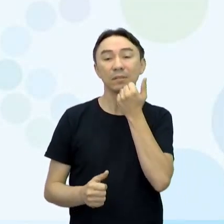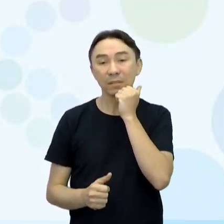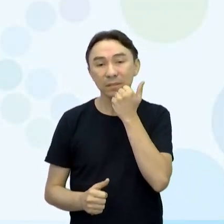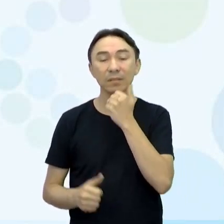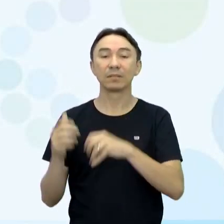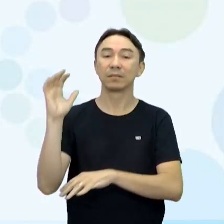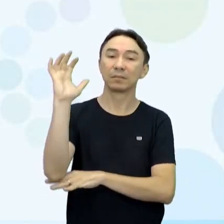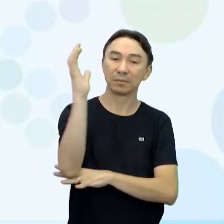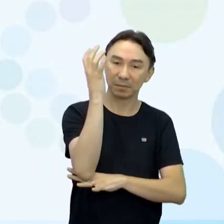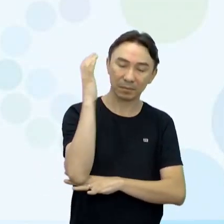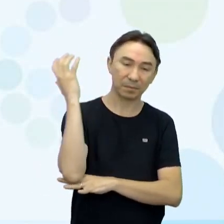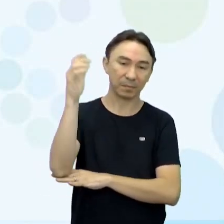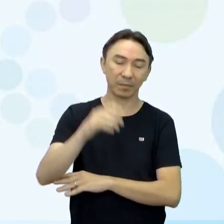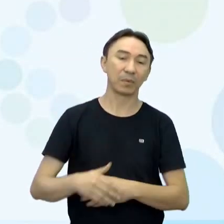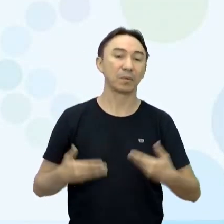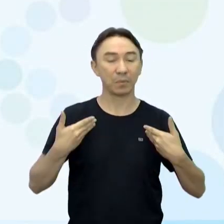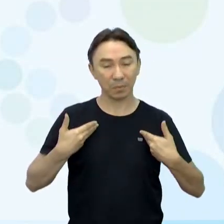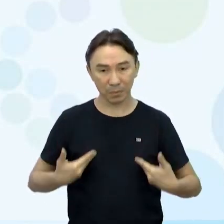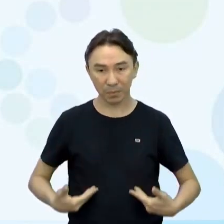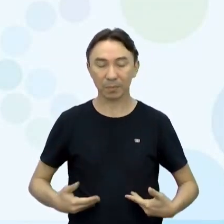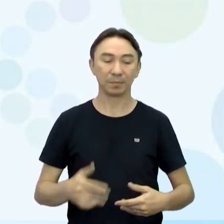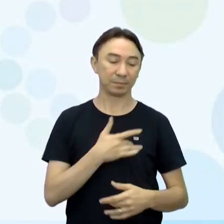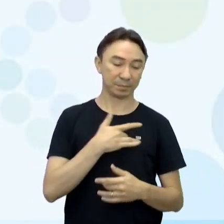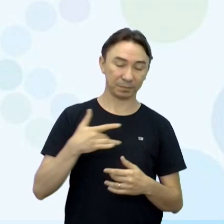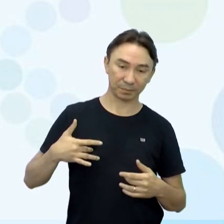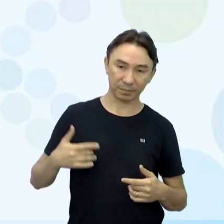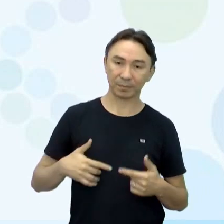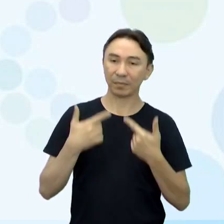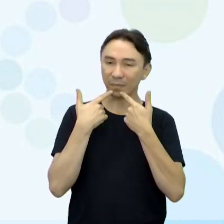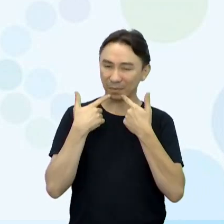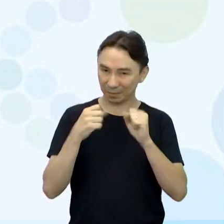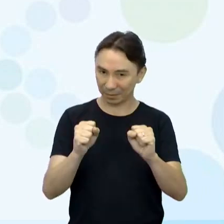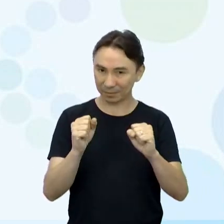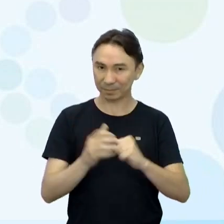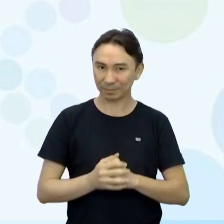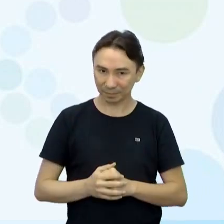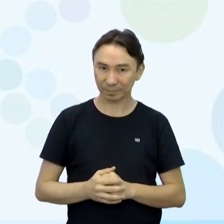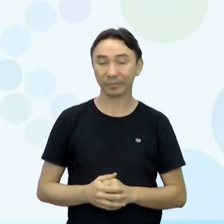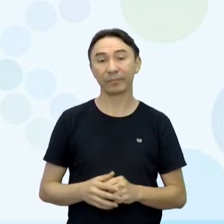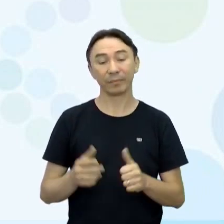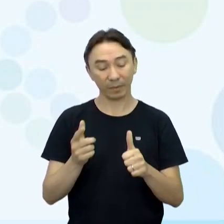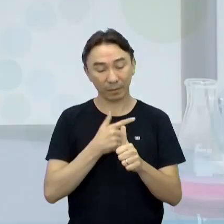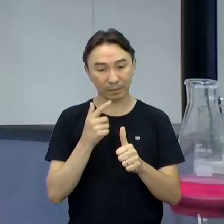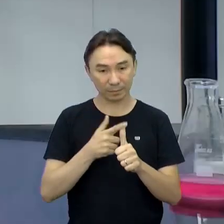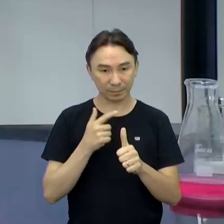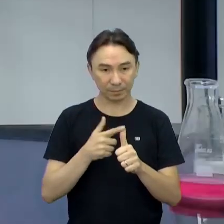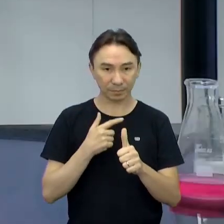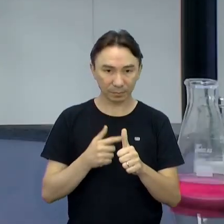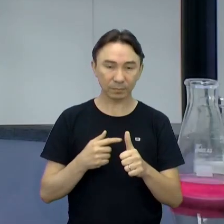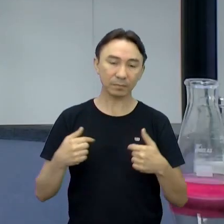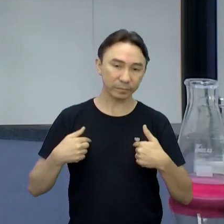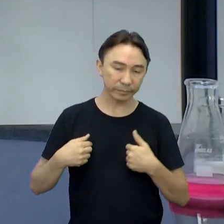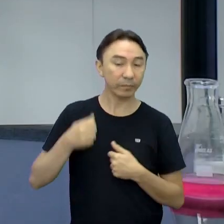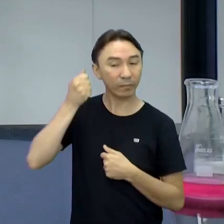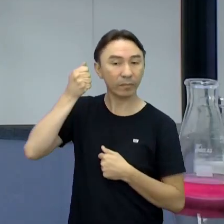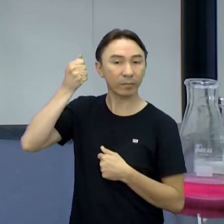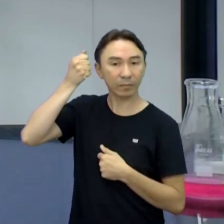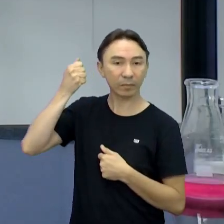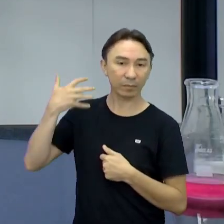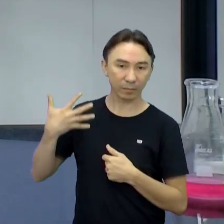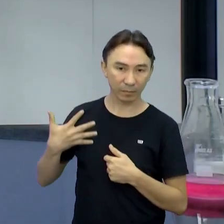corpo, saúde e linguagens, né? Então, primeiro vou fazer a minha